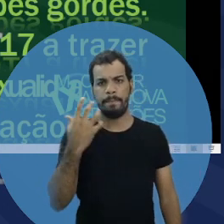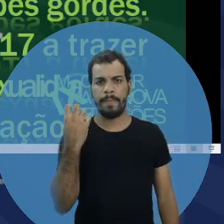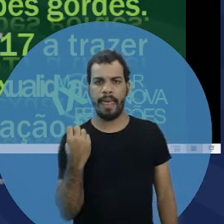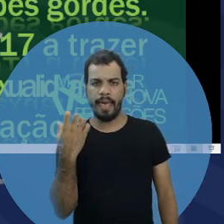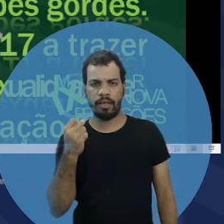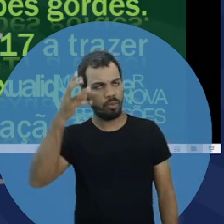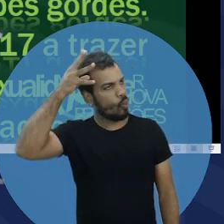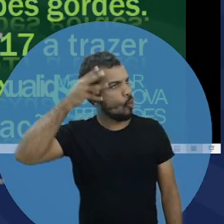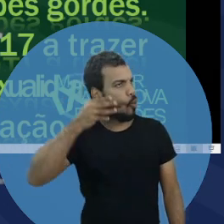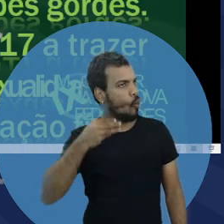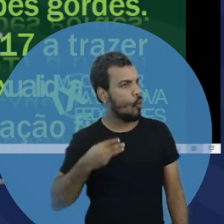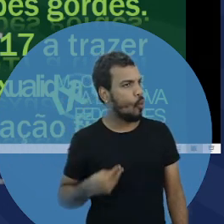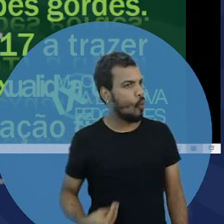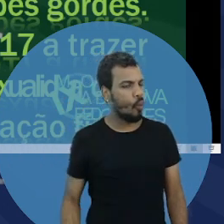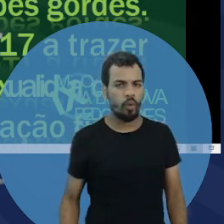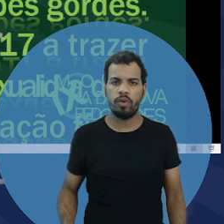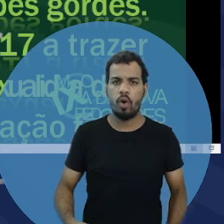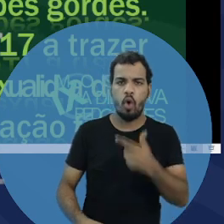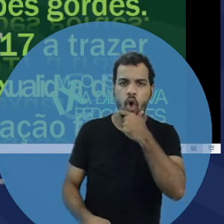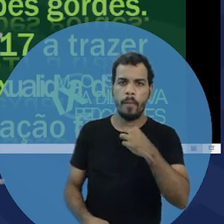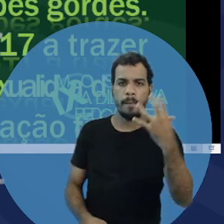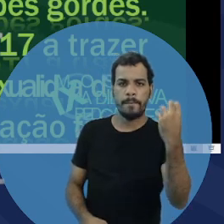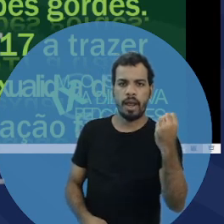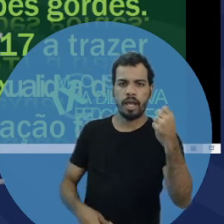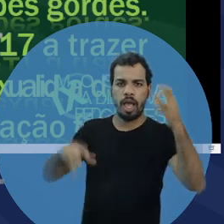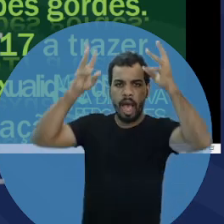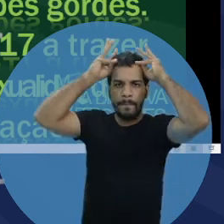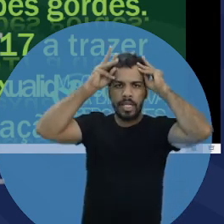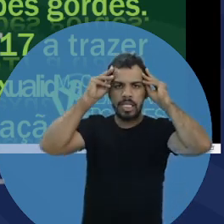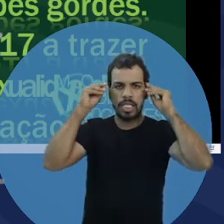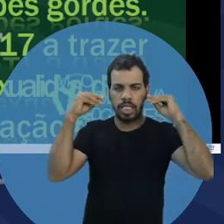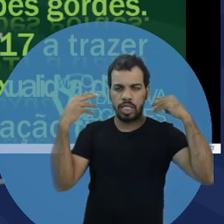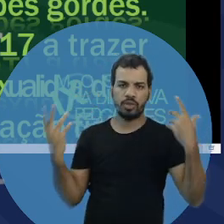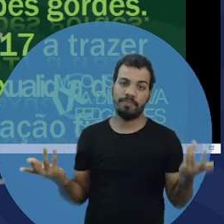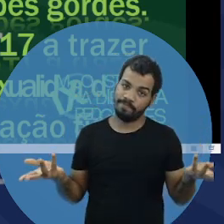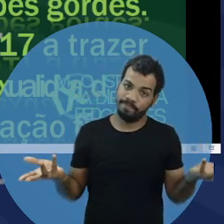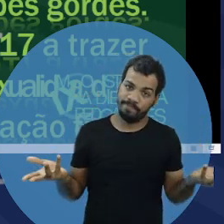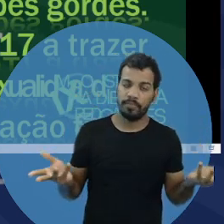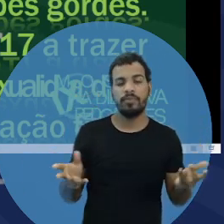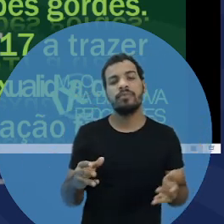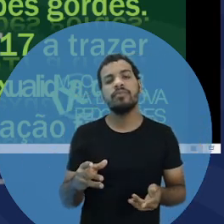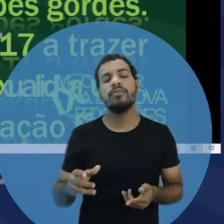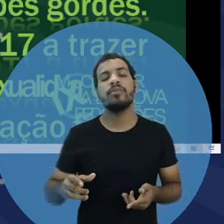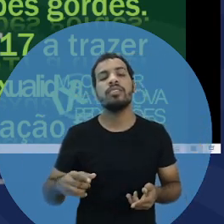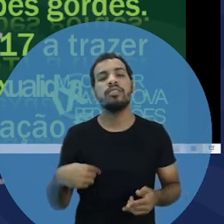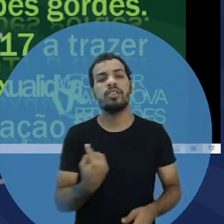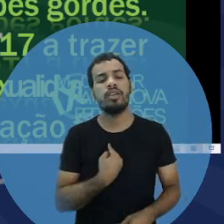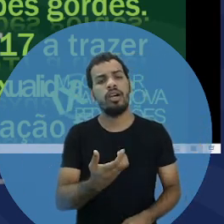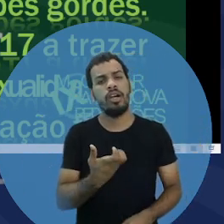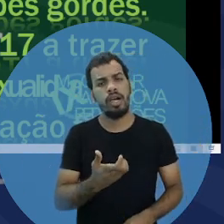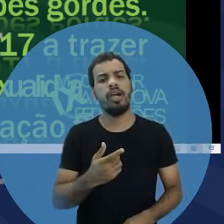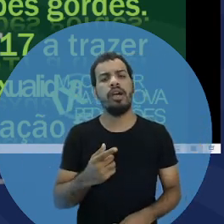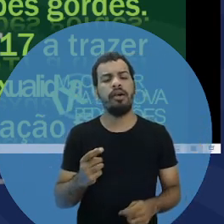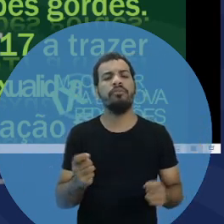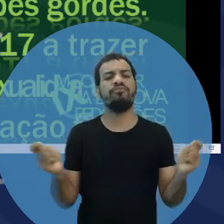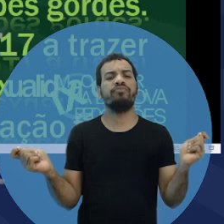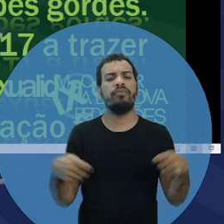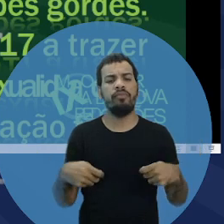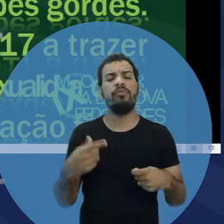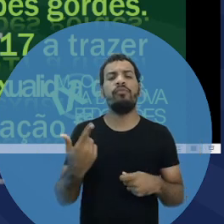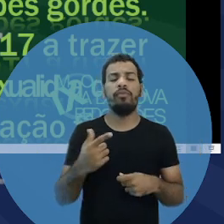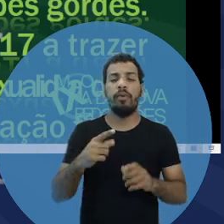ou do homem branco, do cabelo liso e tal. E aí a gente queria a possibilidade de estar mostrando